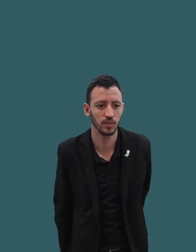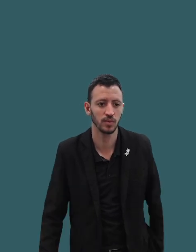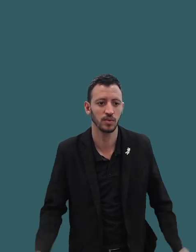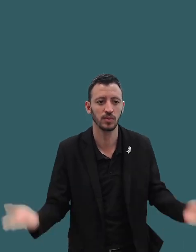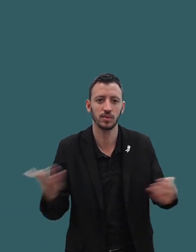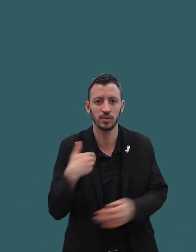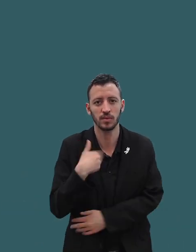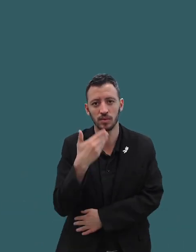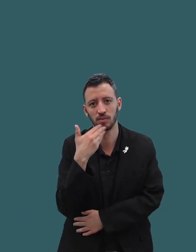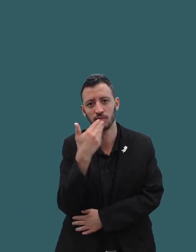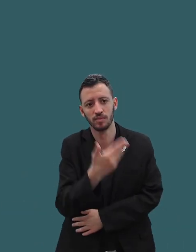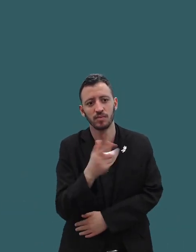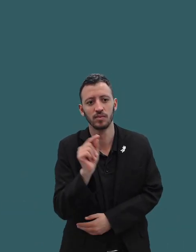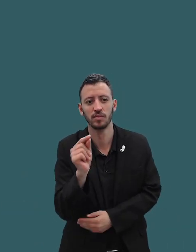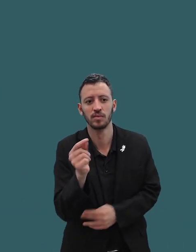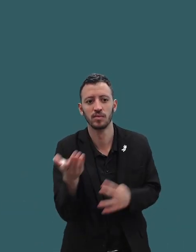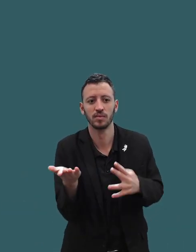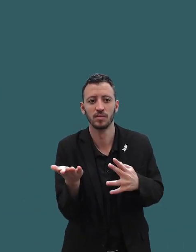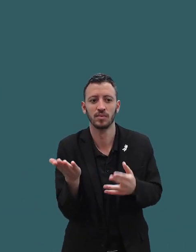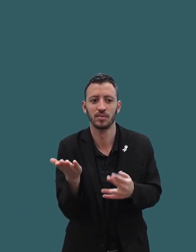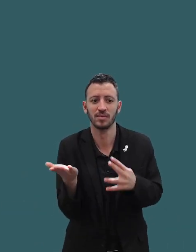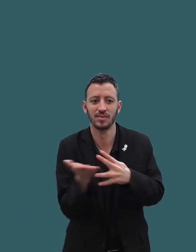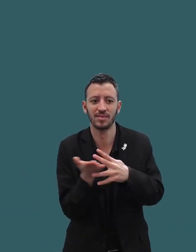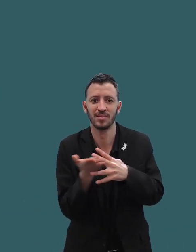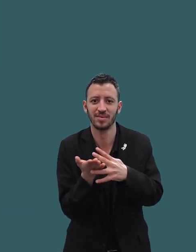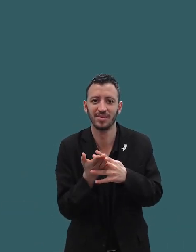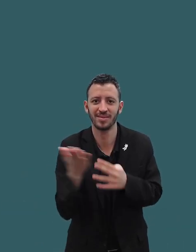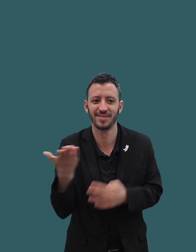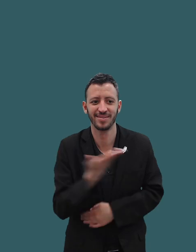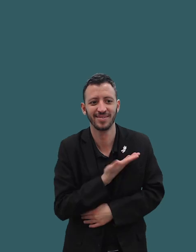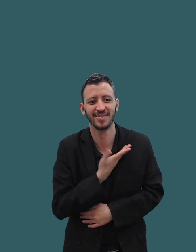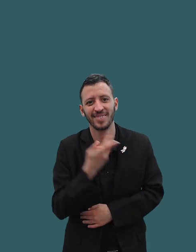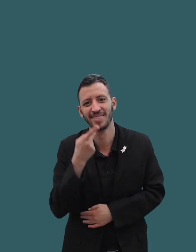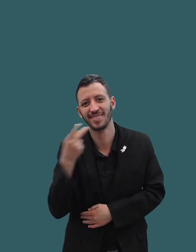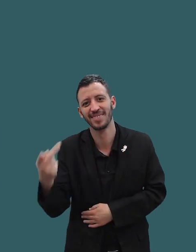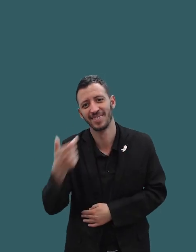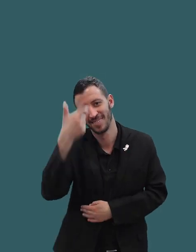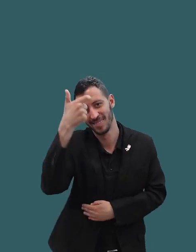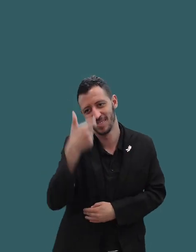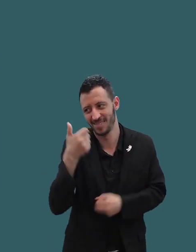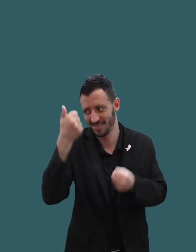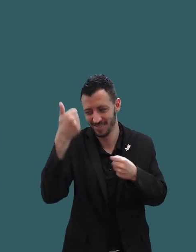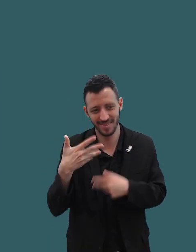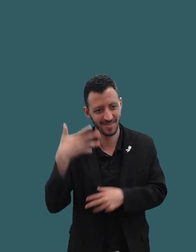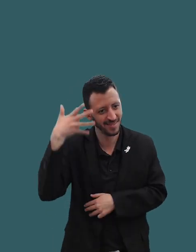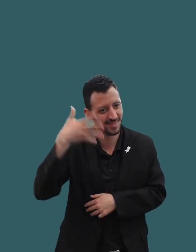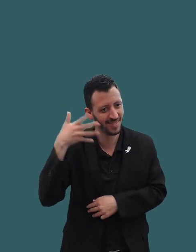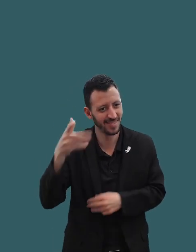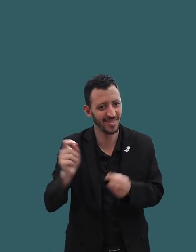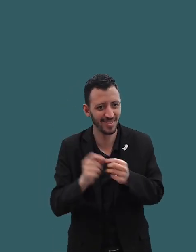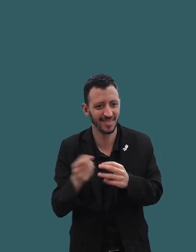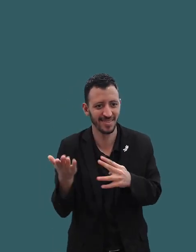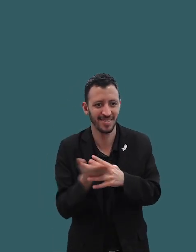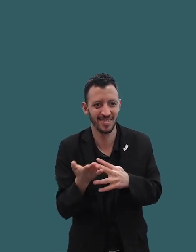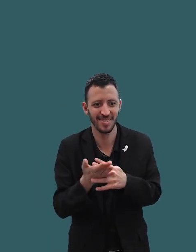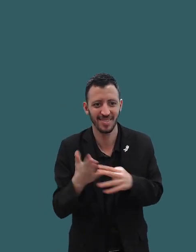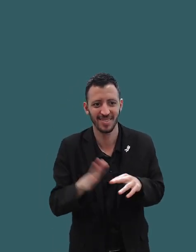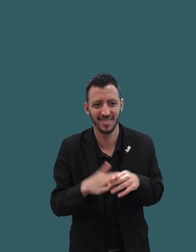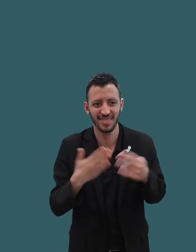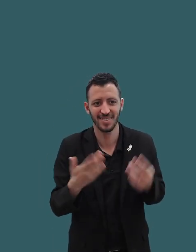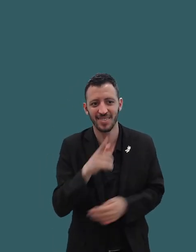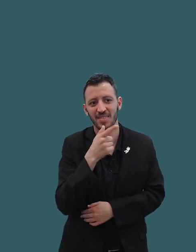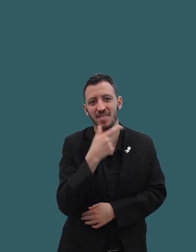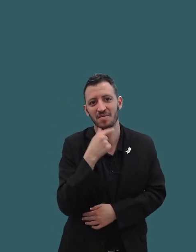Eu vou só pedir uma pausa, porque eu esqueci de dar o espaço para a colega fazer a audiodescrição, então eu vou pedir para ela fazer a audiodescrição